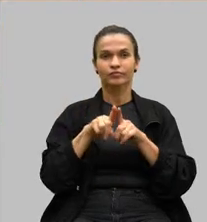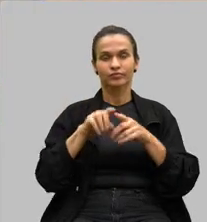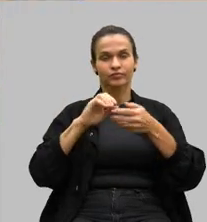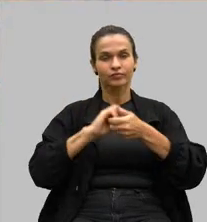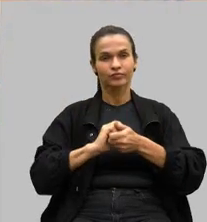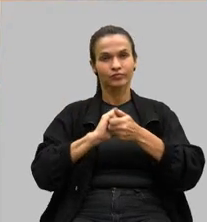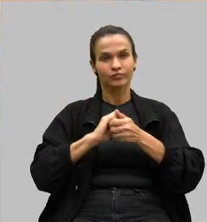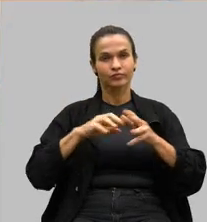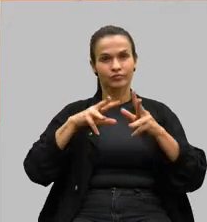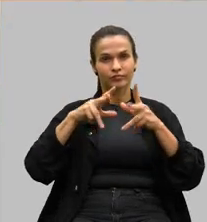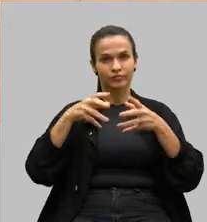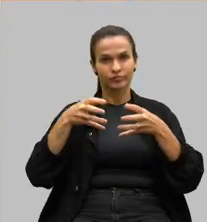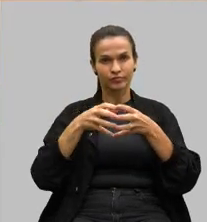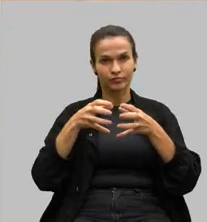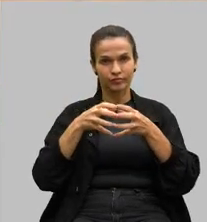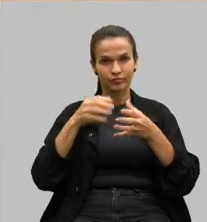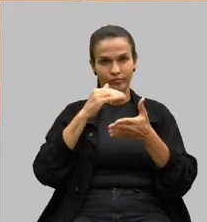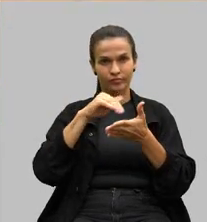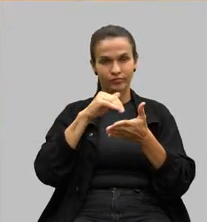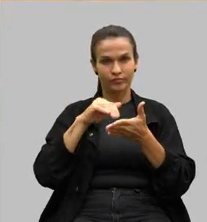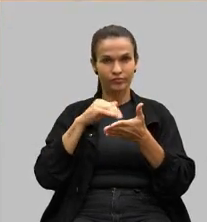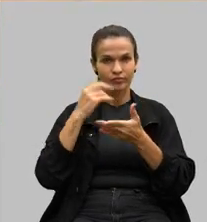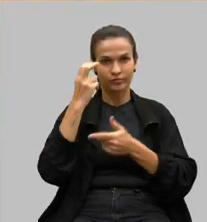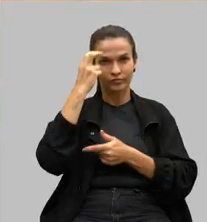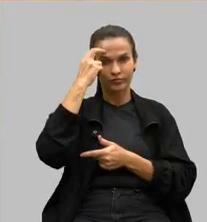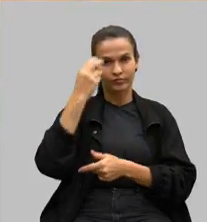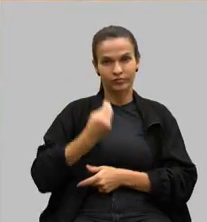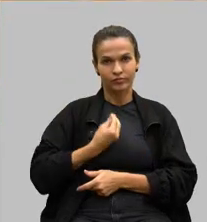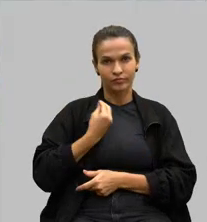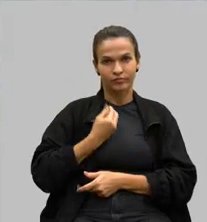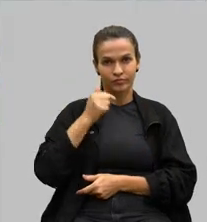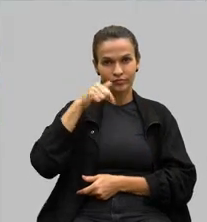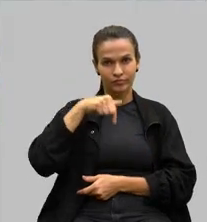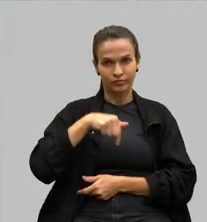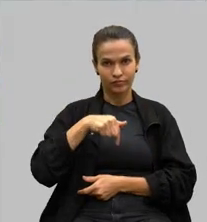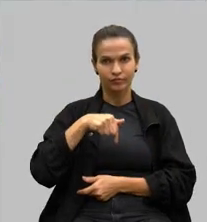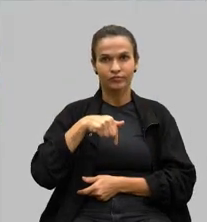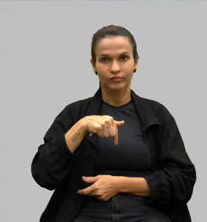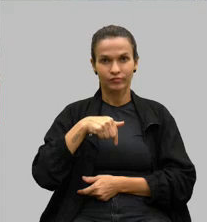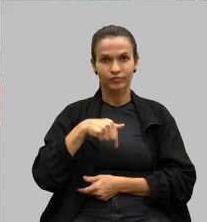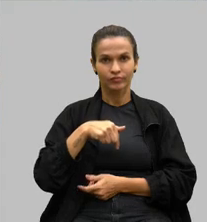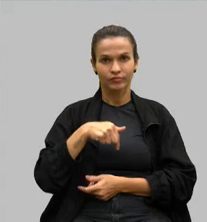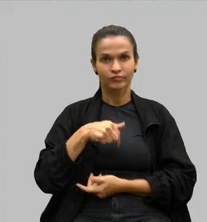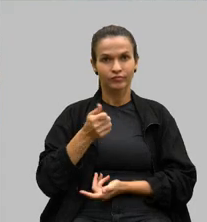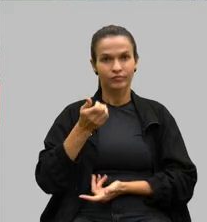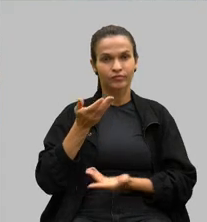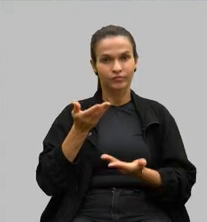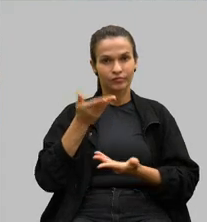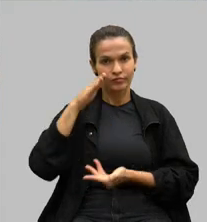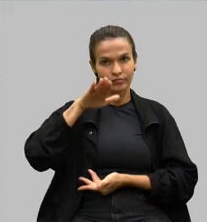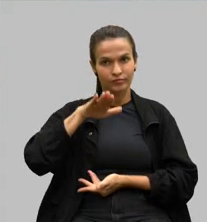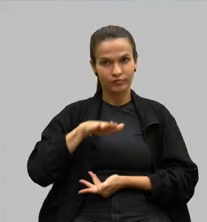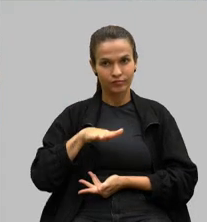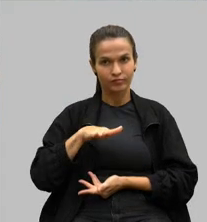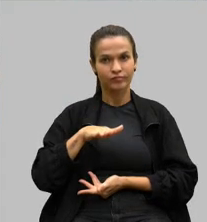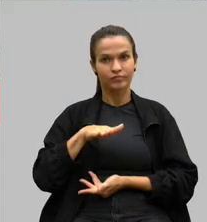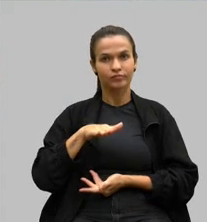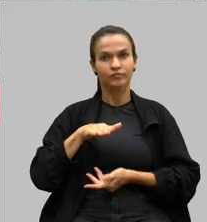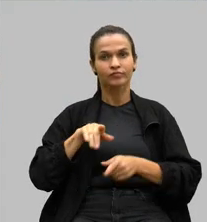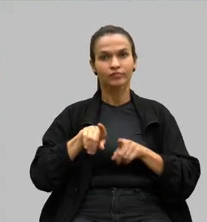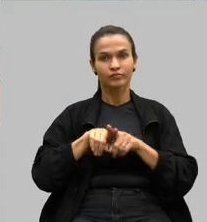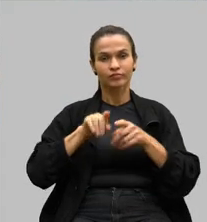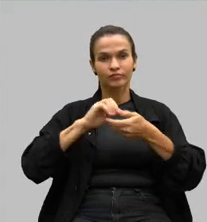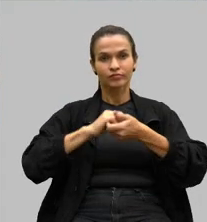a equipe da Secretaria de Cultura que tá presente aqui né nessa nossa tarde saudar